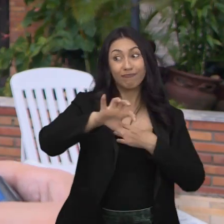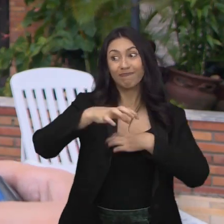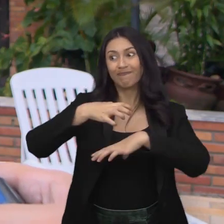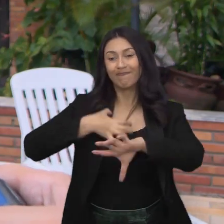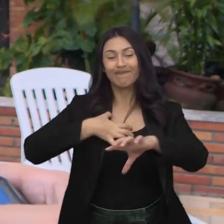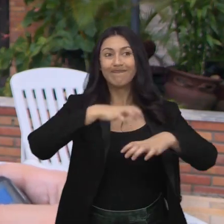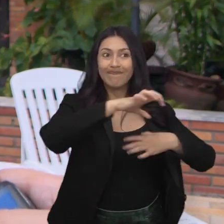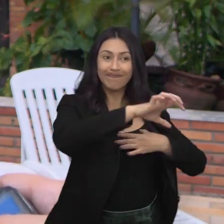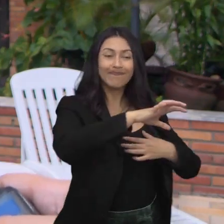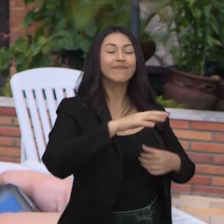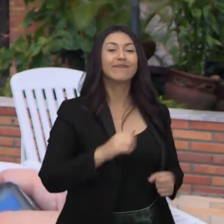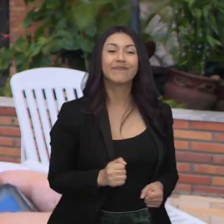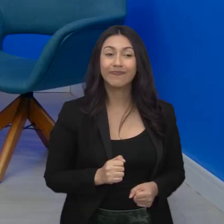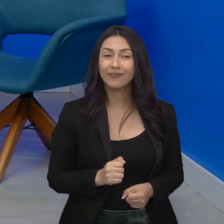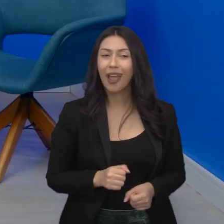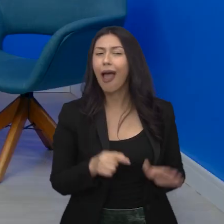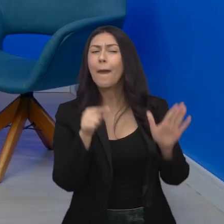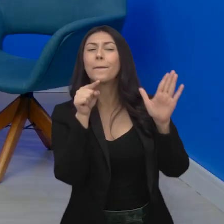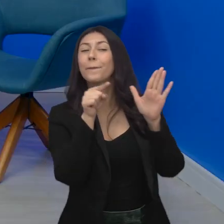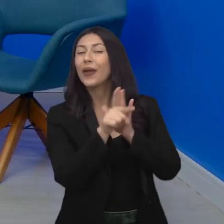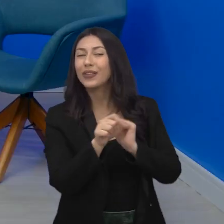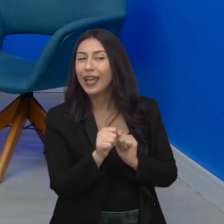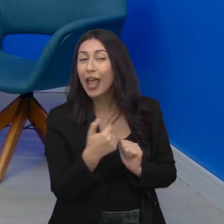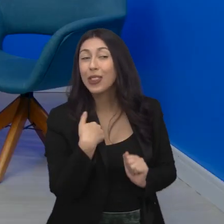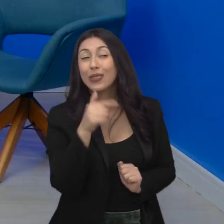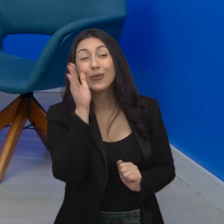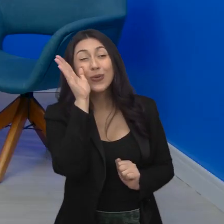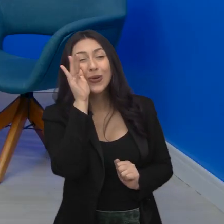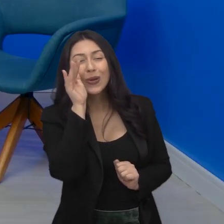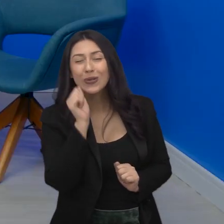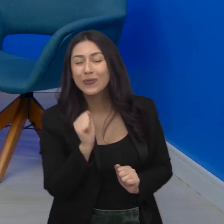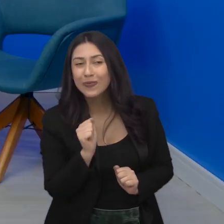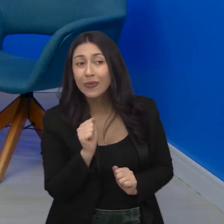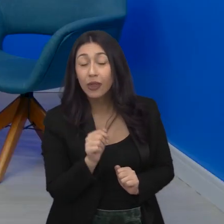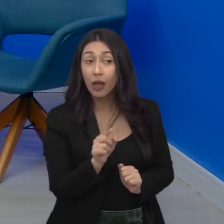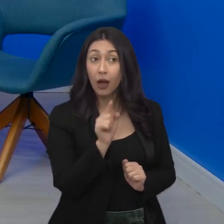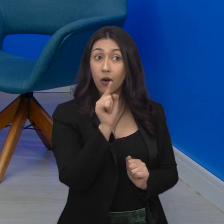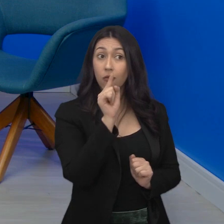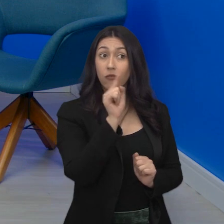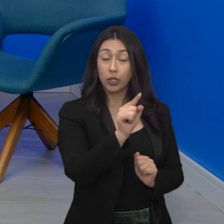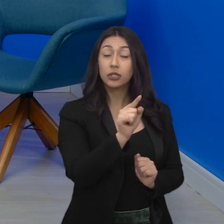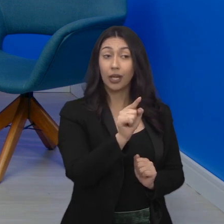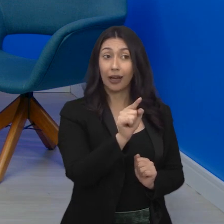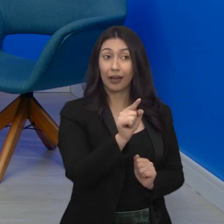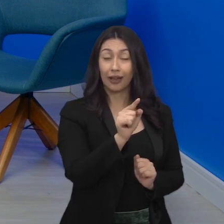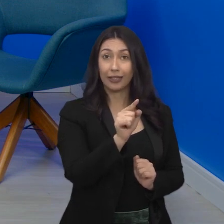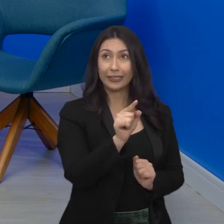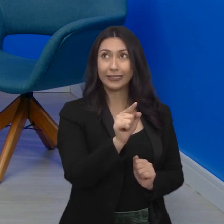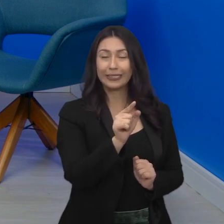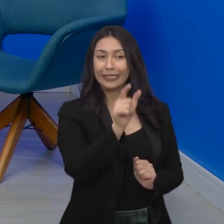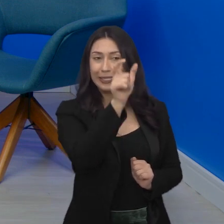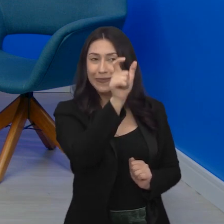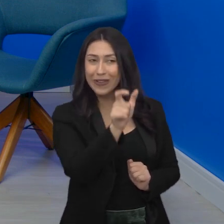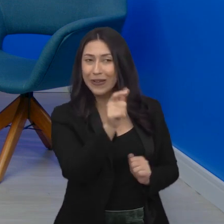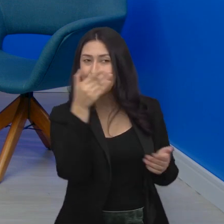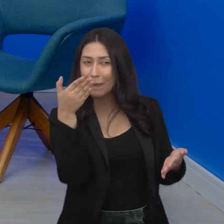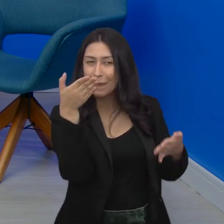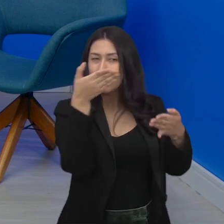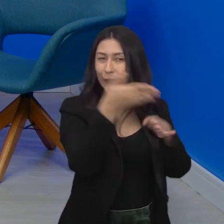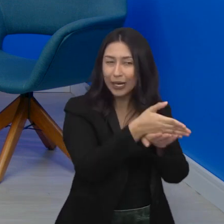a empatia entre os moradores. Marina, diz uma coisa para mim, fiquei curioso. Você é uma pessoa